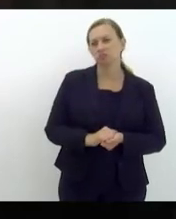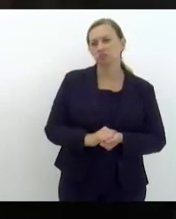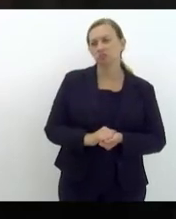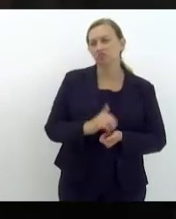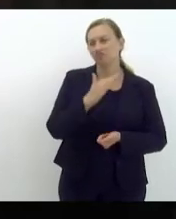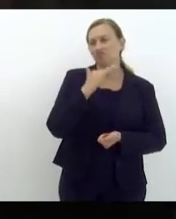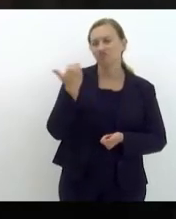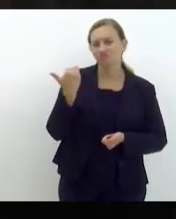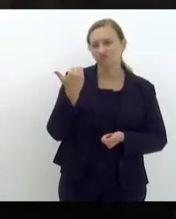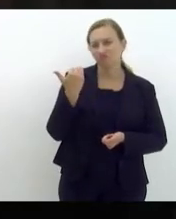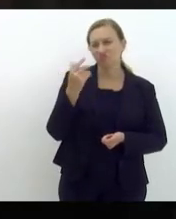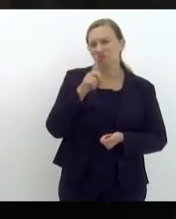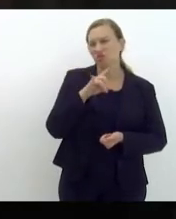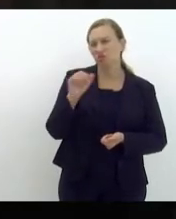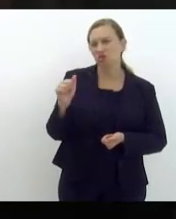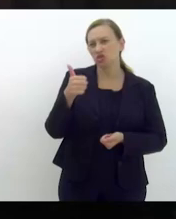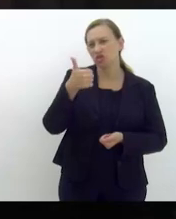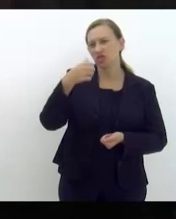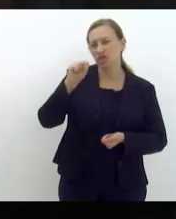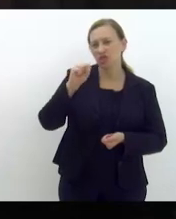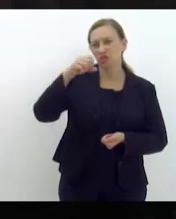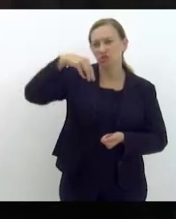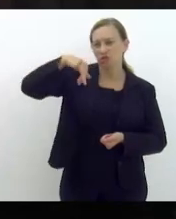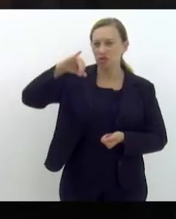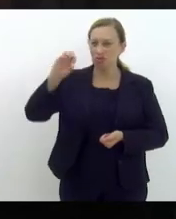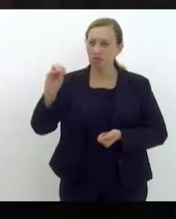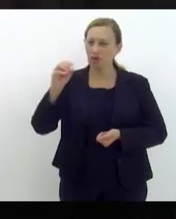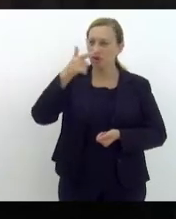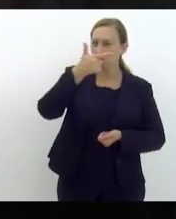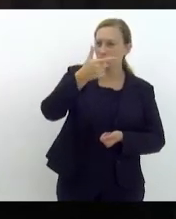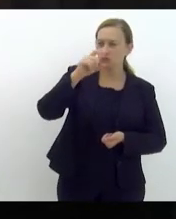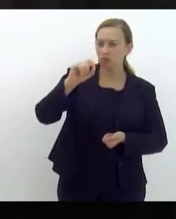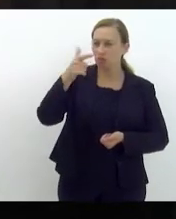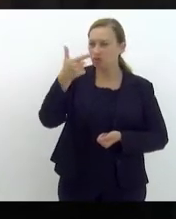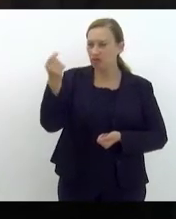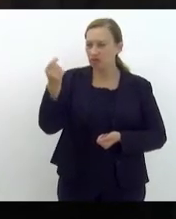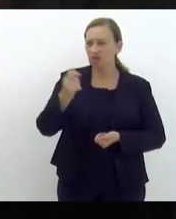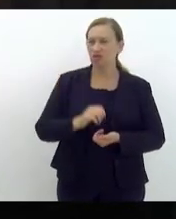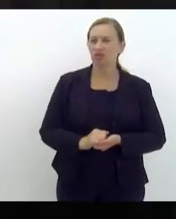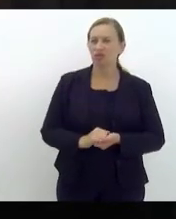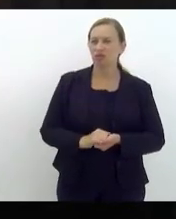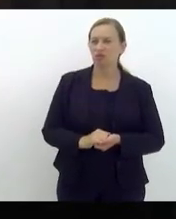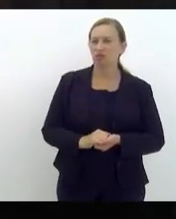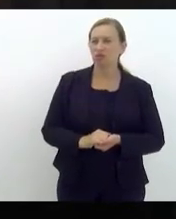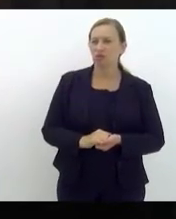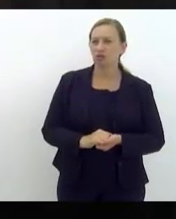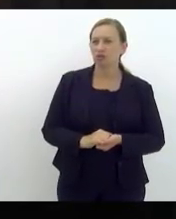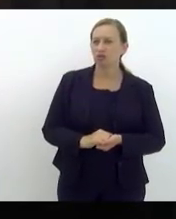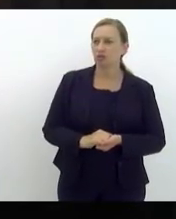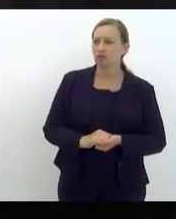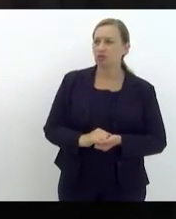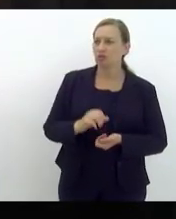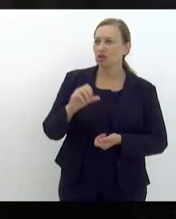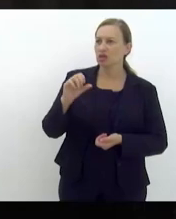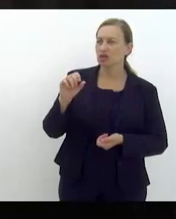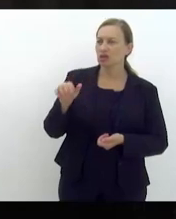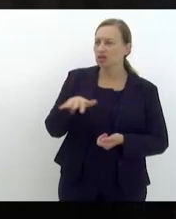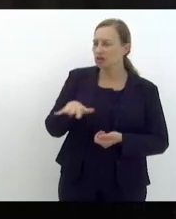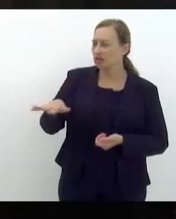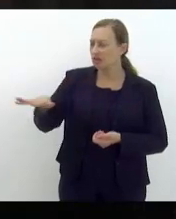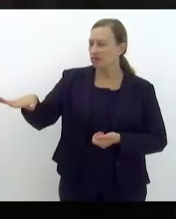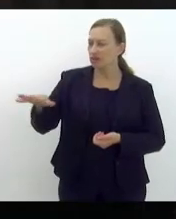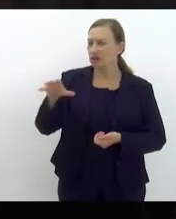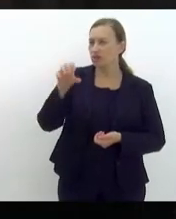foi assassinado no dia 18 de Maio de 2020 no Complexo do Salgueiro por uma ação